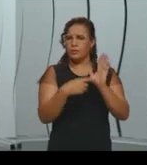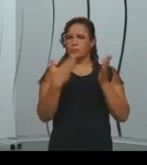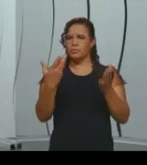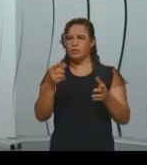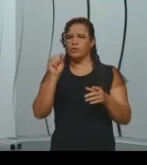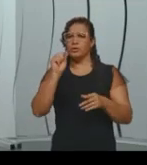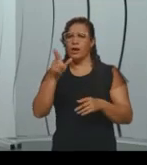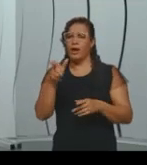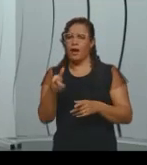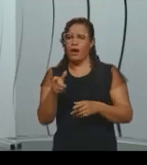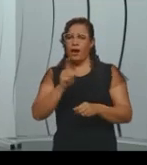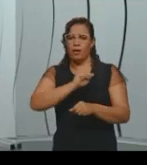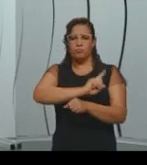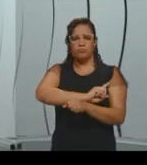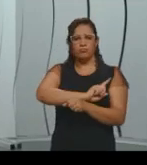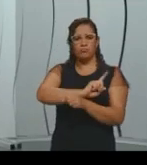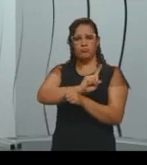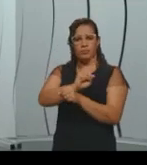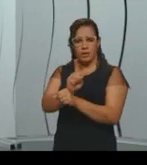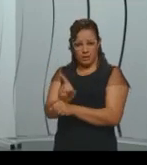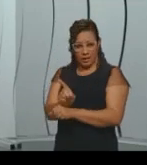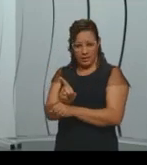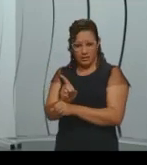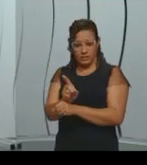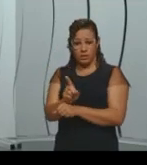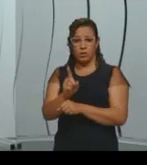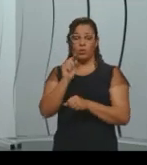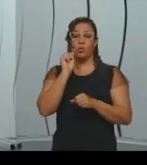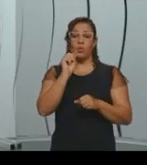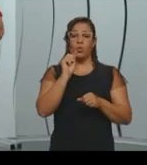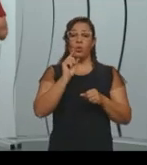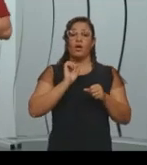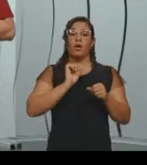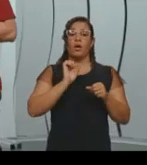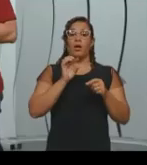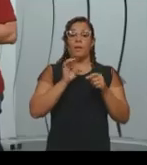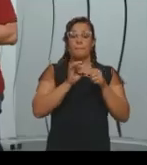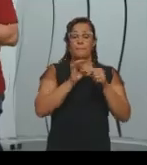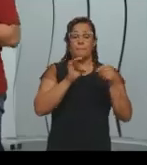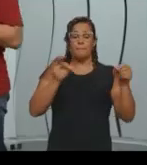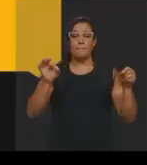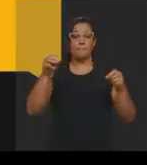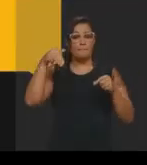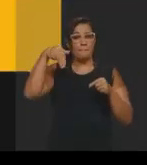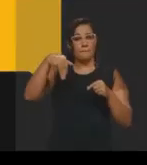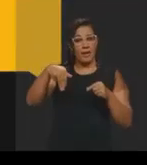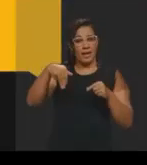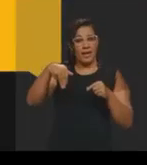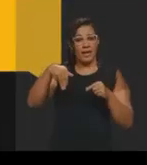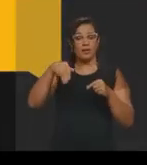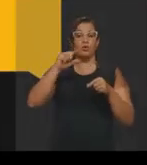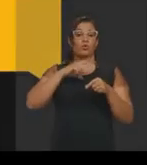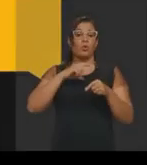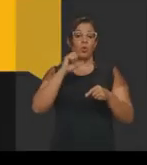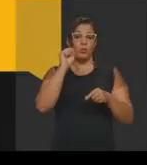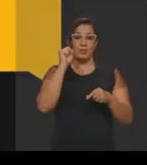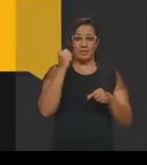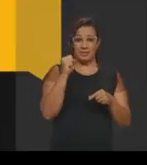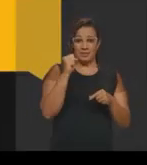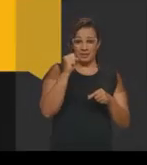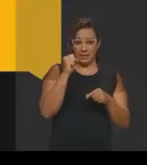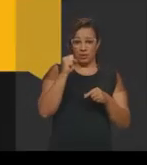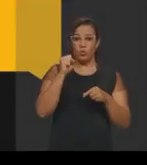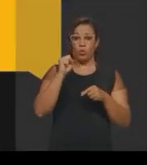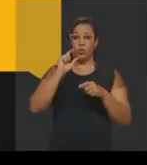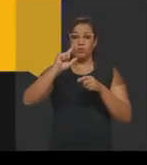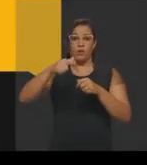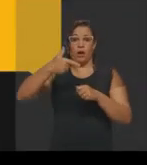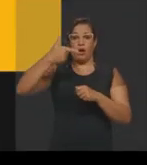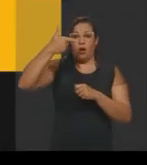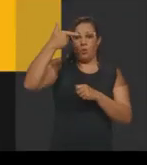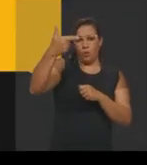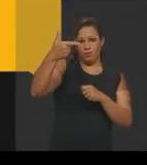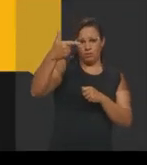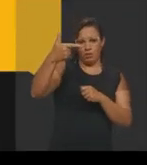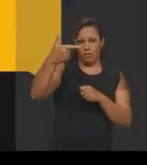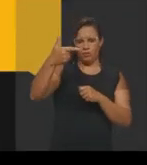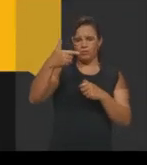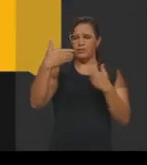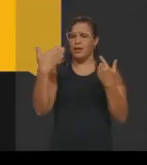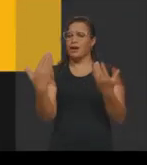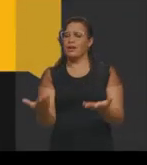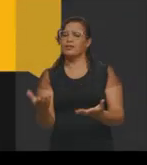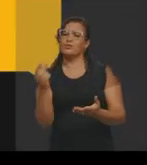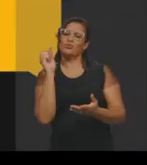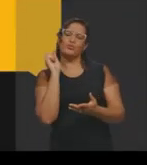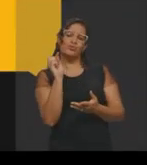aceleração, ficaria metro por segundo ao quadrado, ok? Então, o que isso